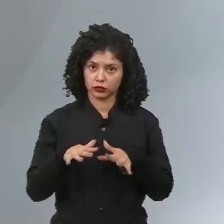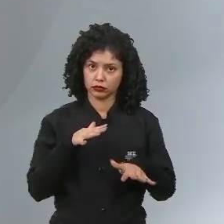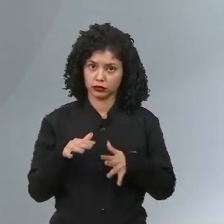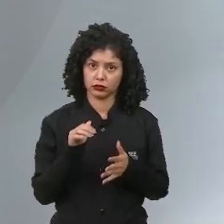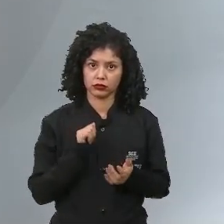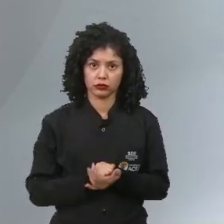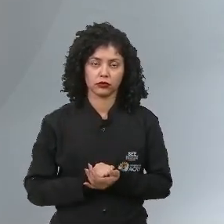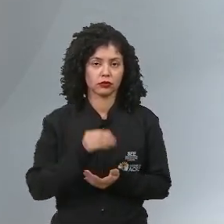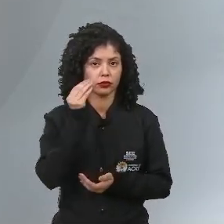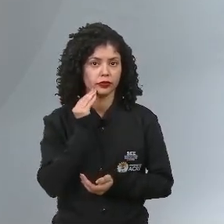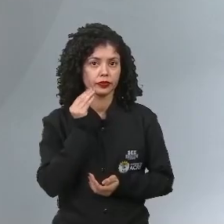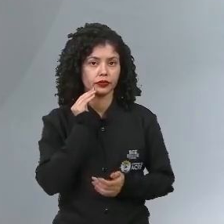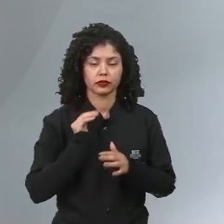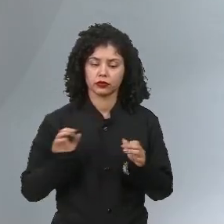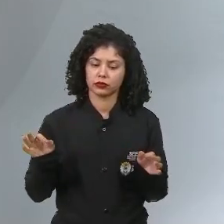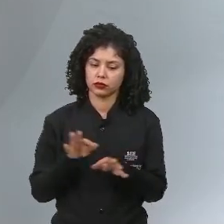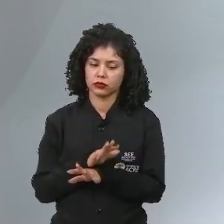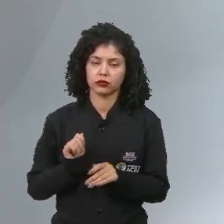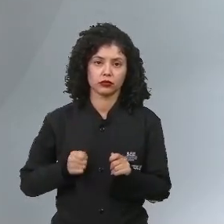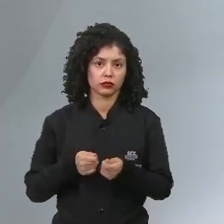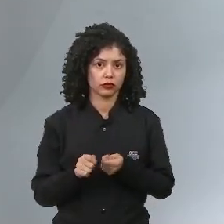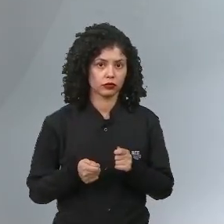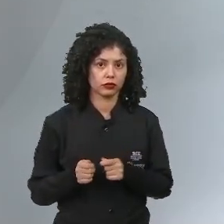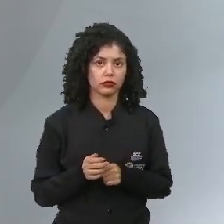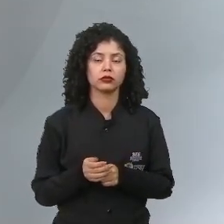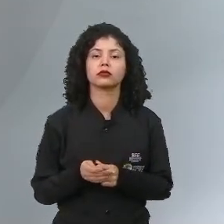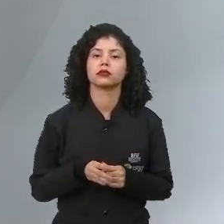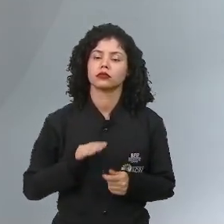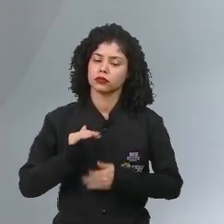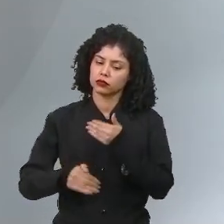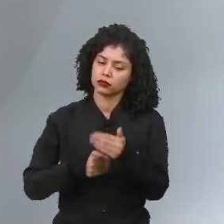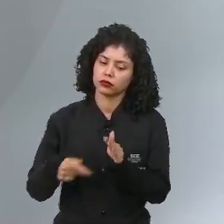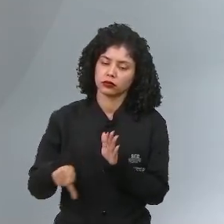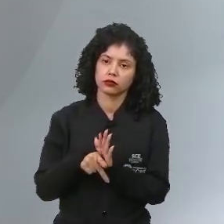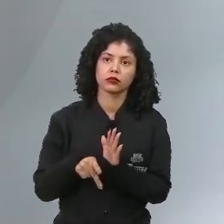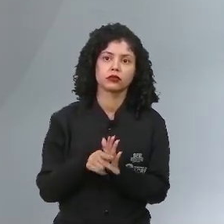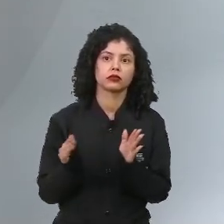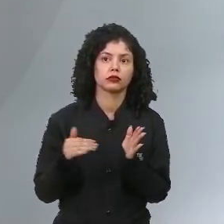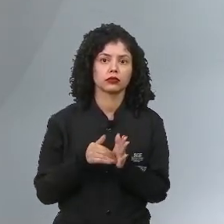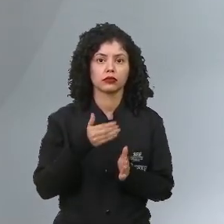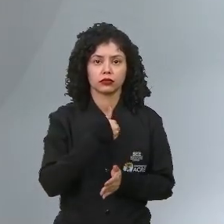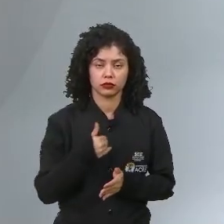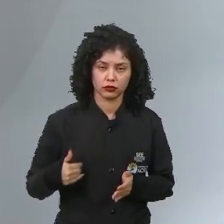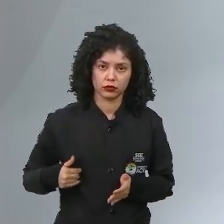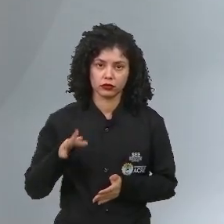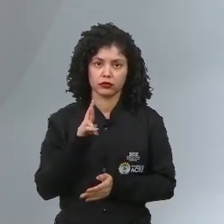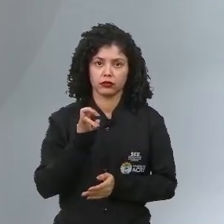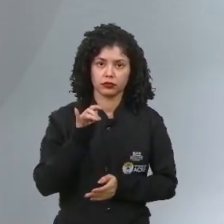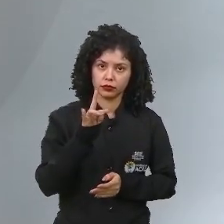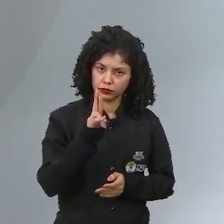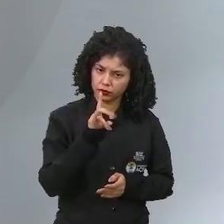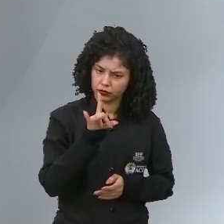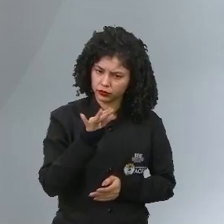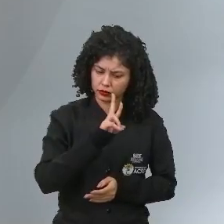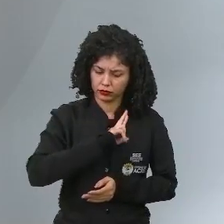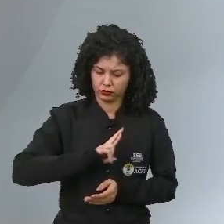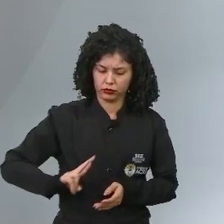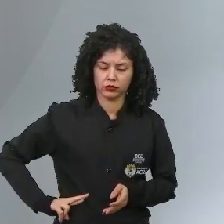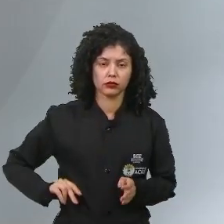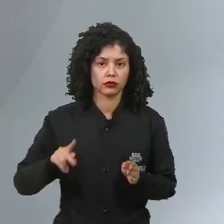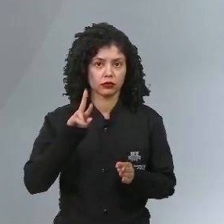movimento que tentou acabar com o controle português, instaurar um processo de independência, até republicana no Brasil, que teve aí como um dos